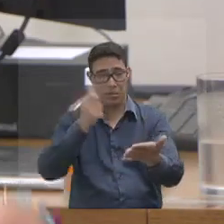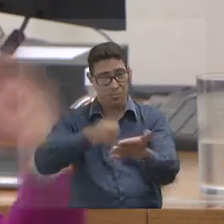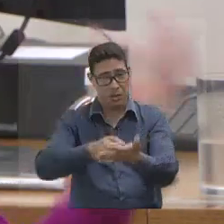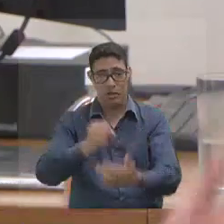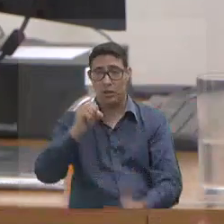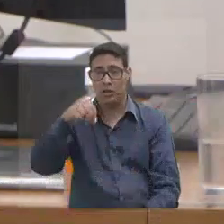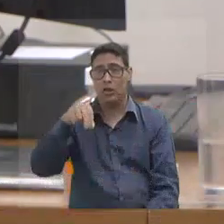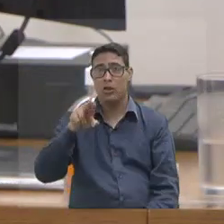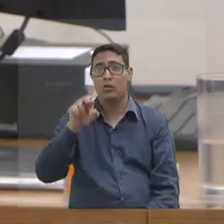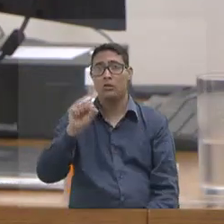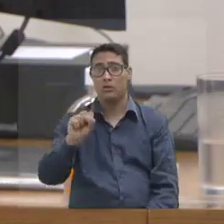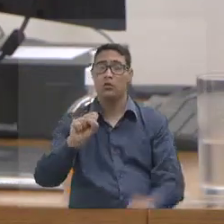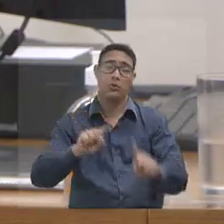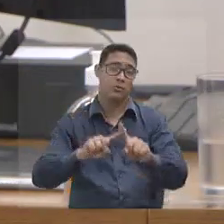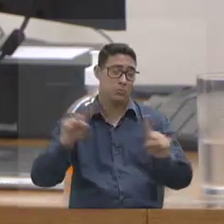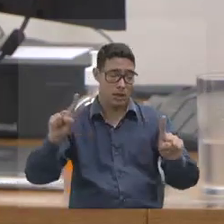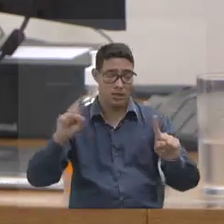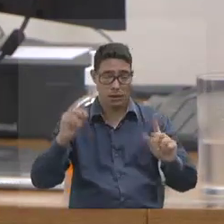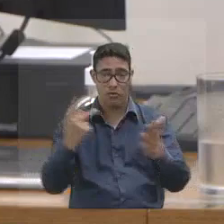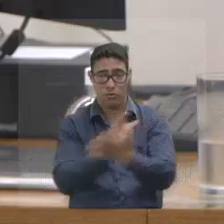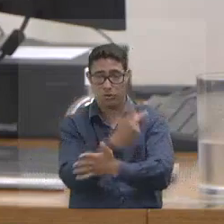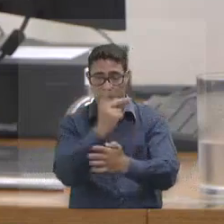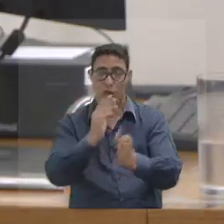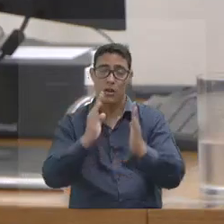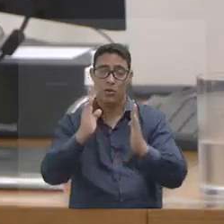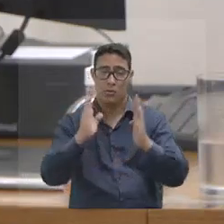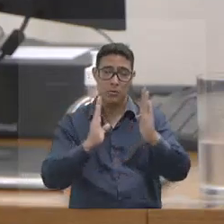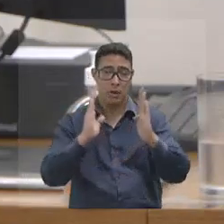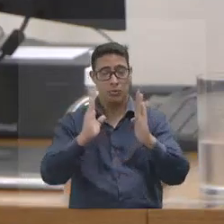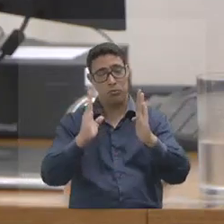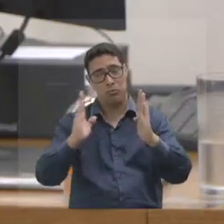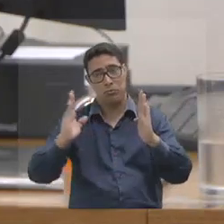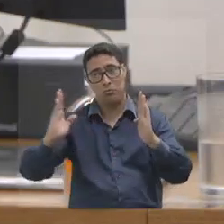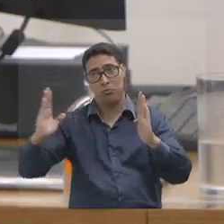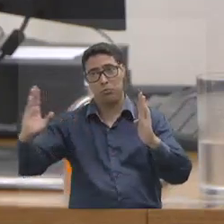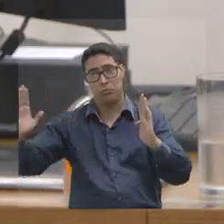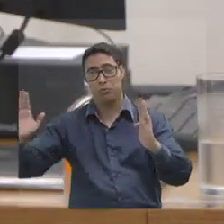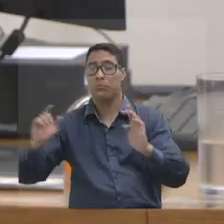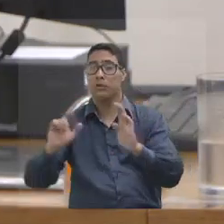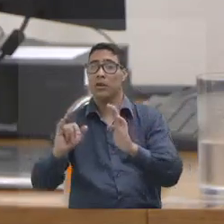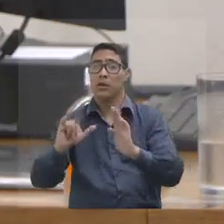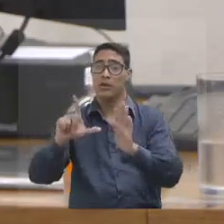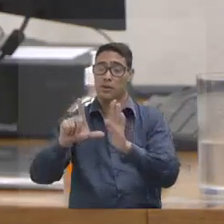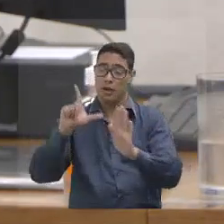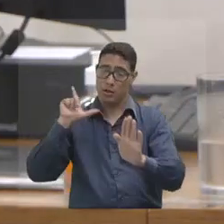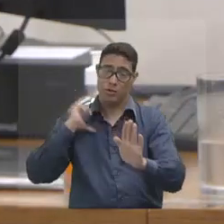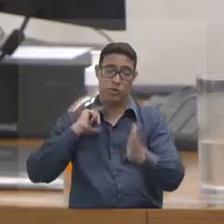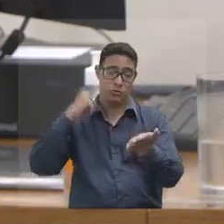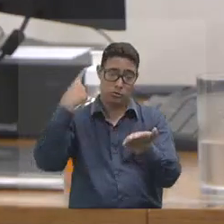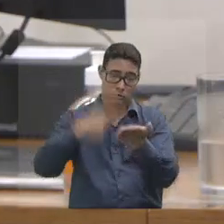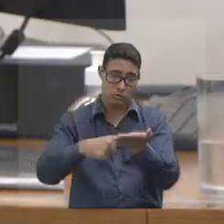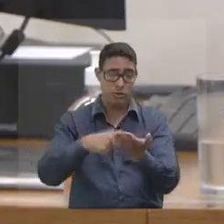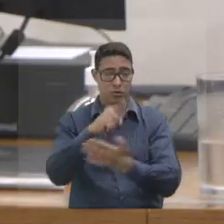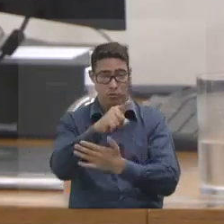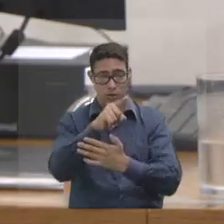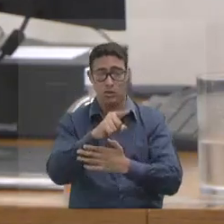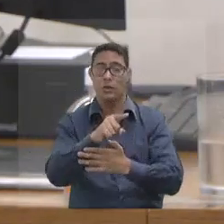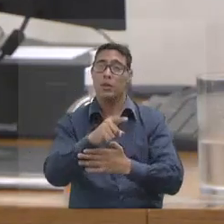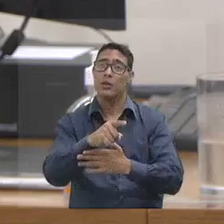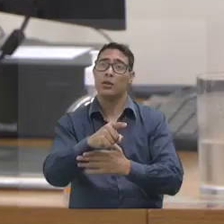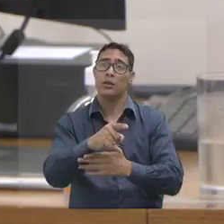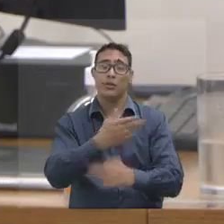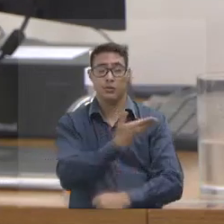desde que tenha sido a prorrogação do prazo combinada com elas Então acho que o Estado de Minas o governo